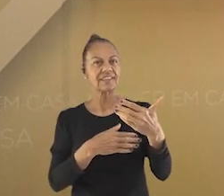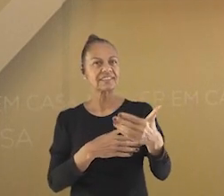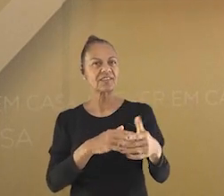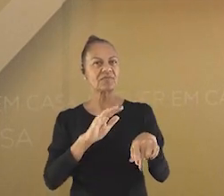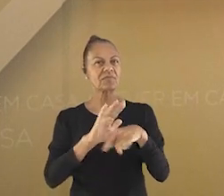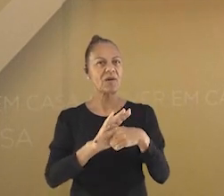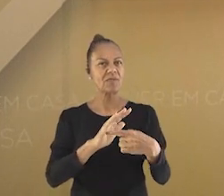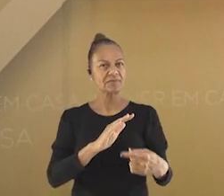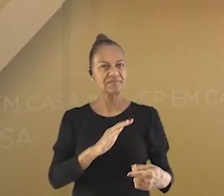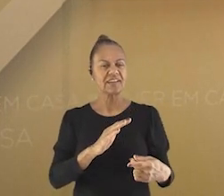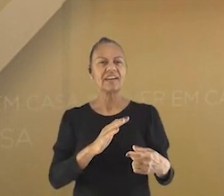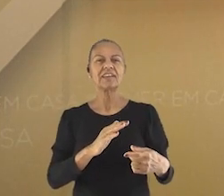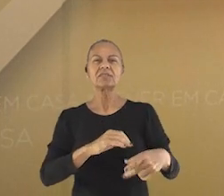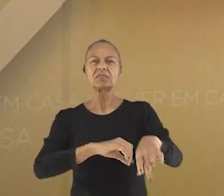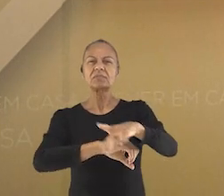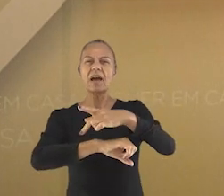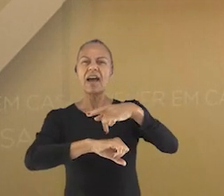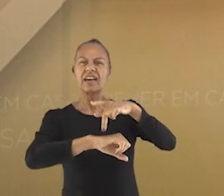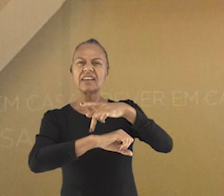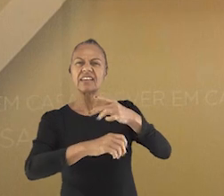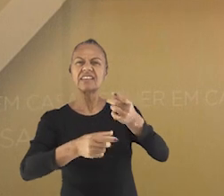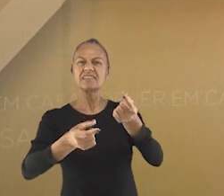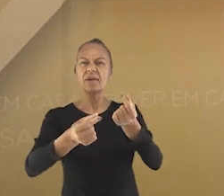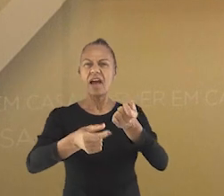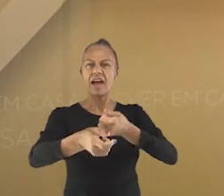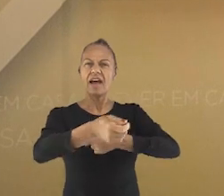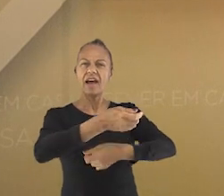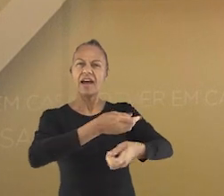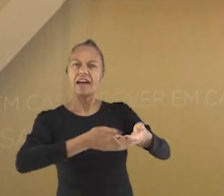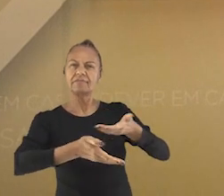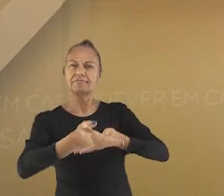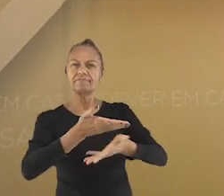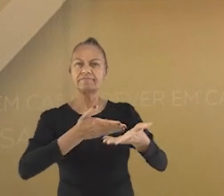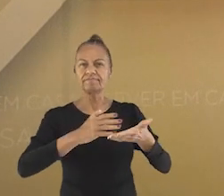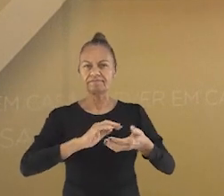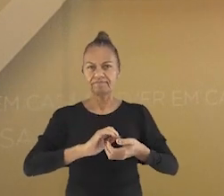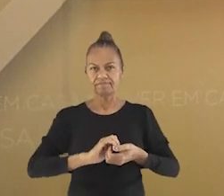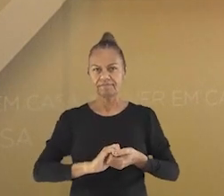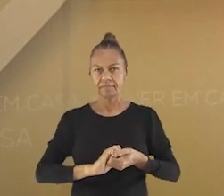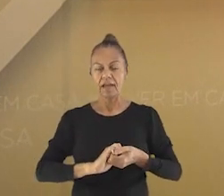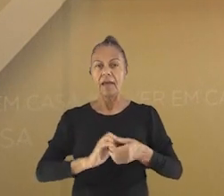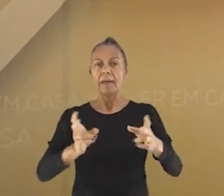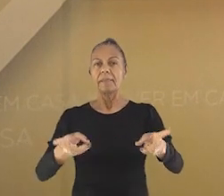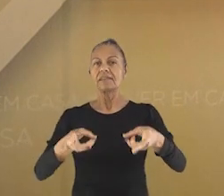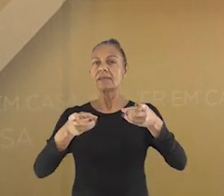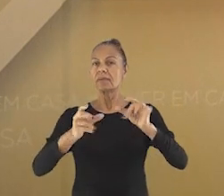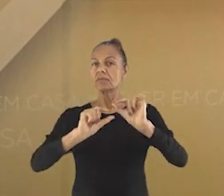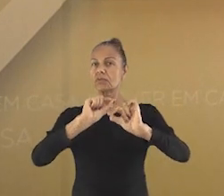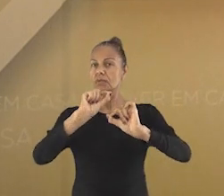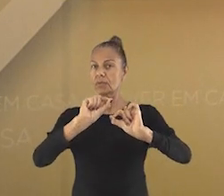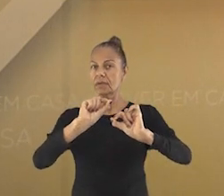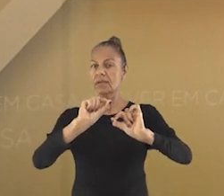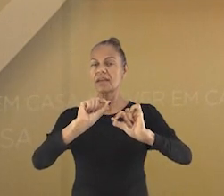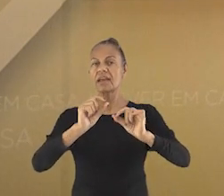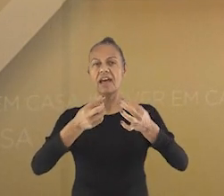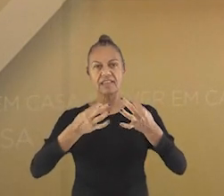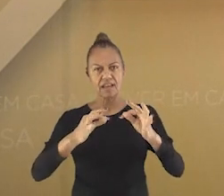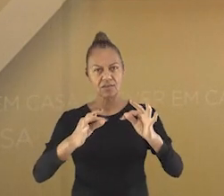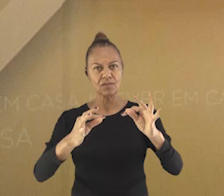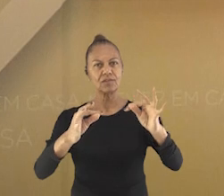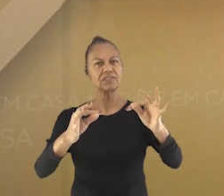de globalização. Já percebemos que a tecnologia faz parte do nosso dia a